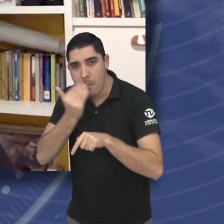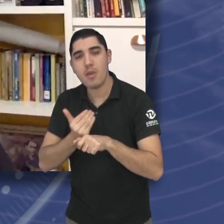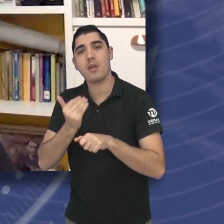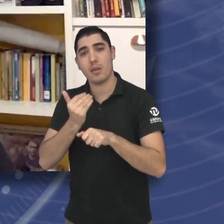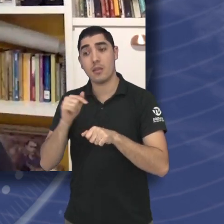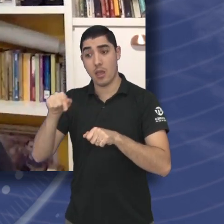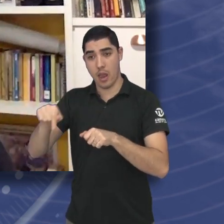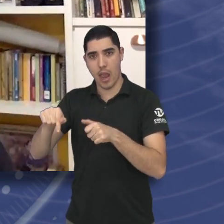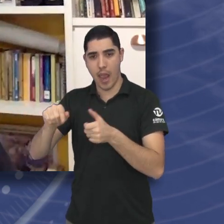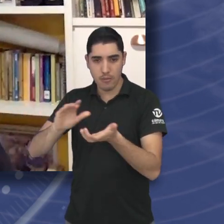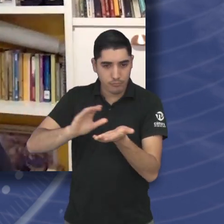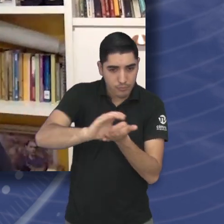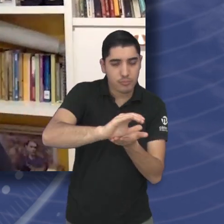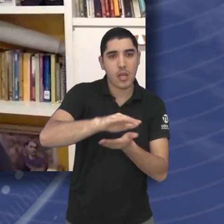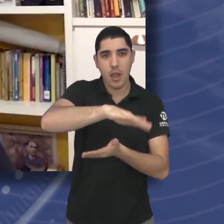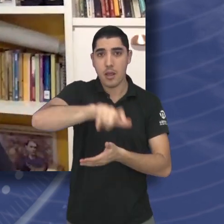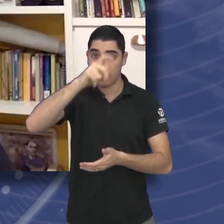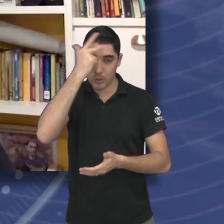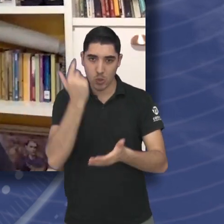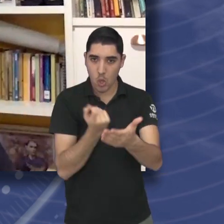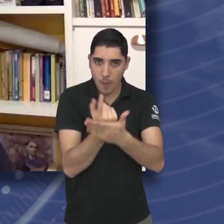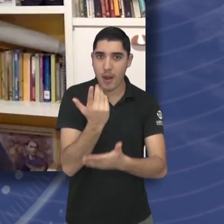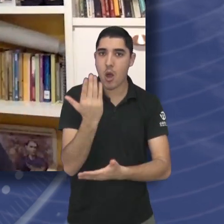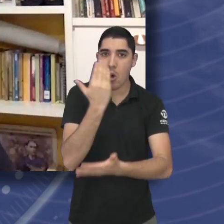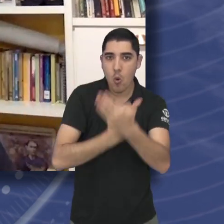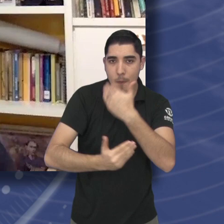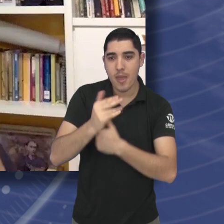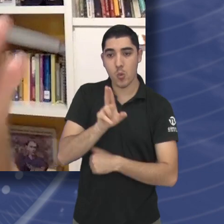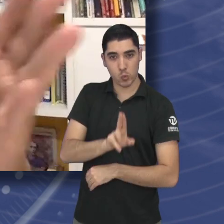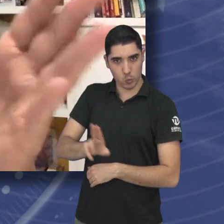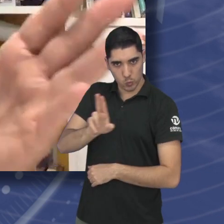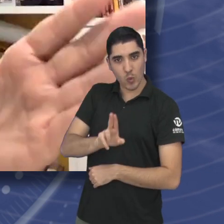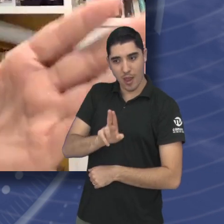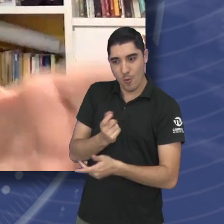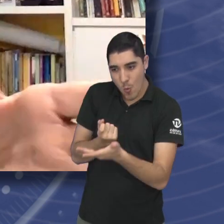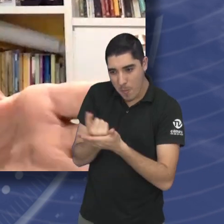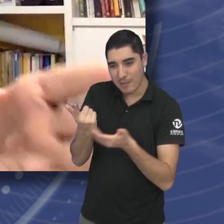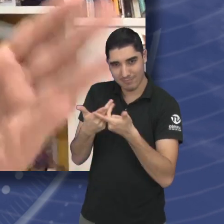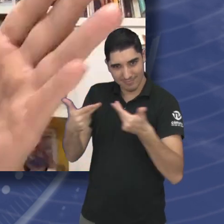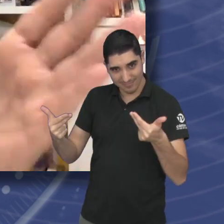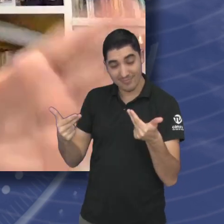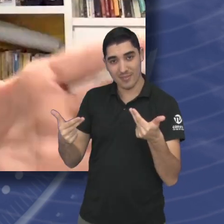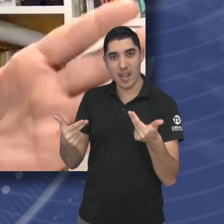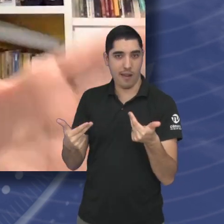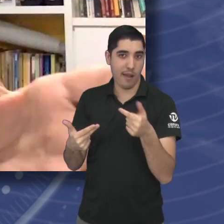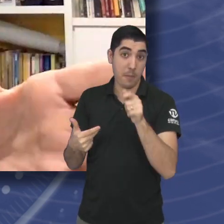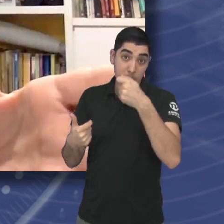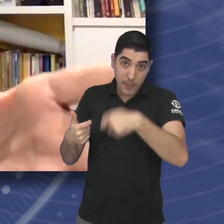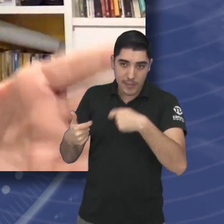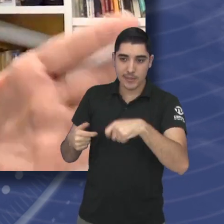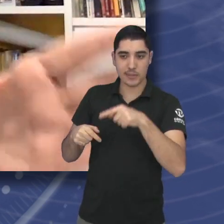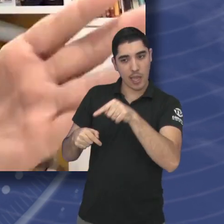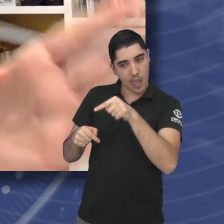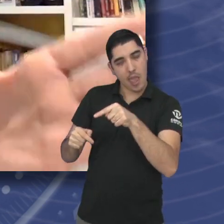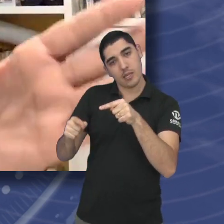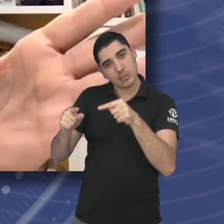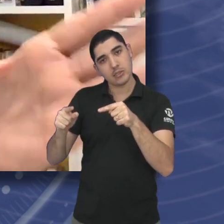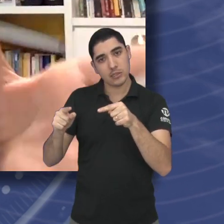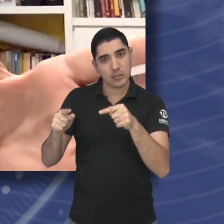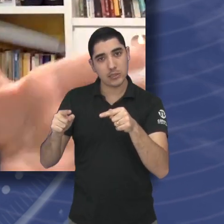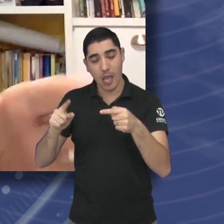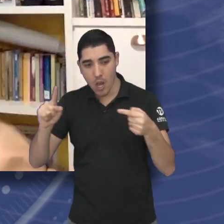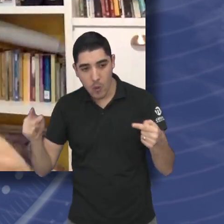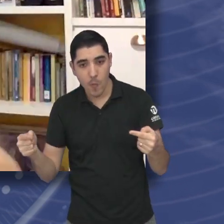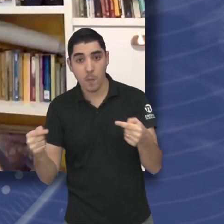destinados ao consumo, sobretudo ao consumo humano, eles devessem ser tratados sobre uma lógica que talvez não fosse